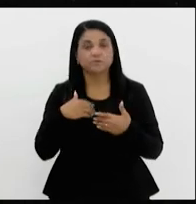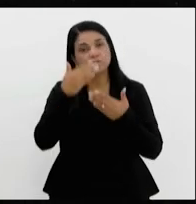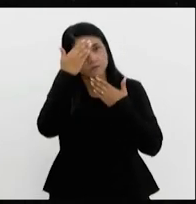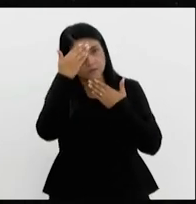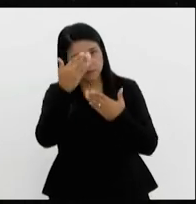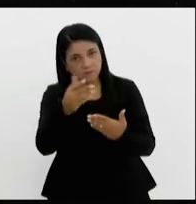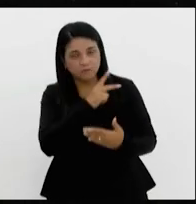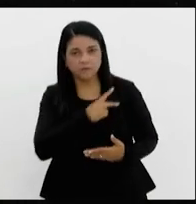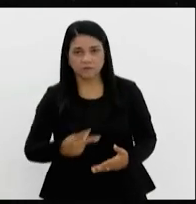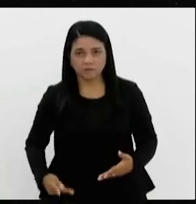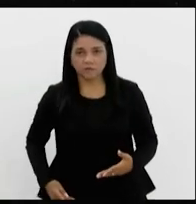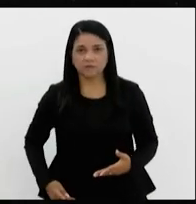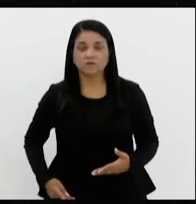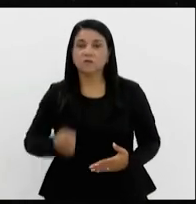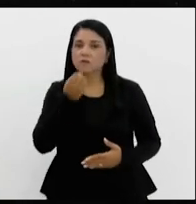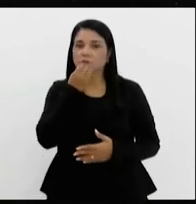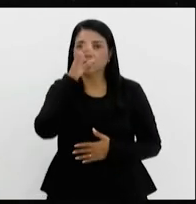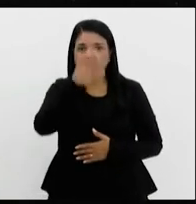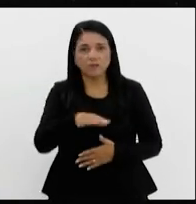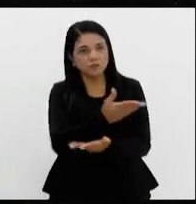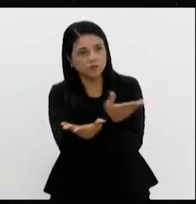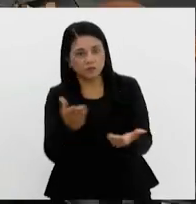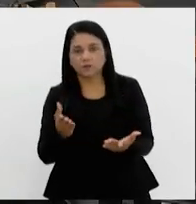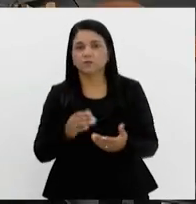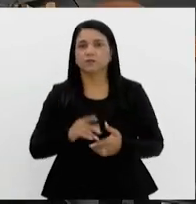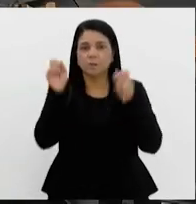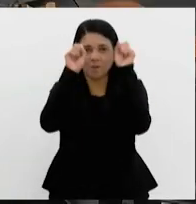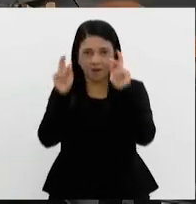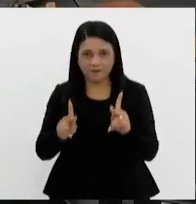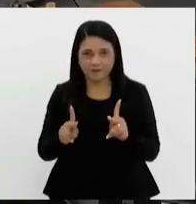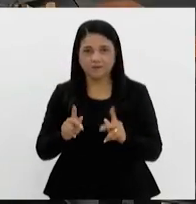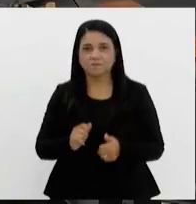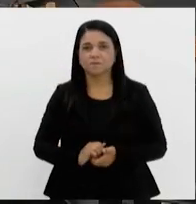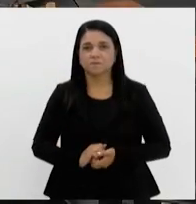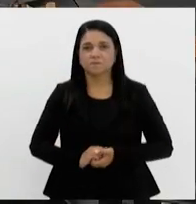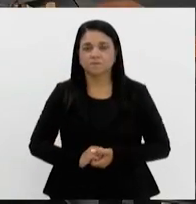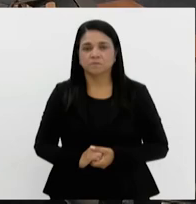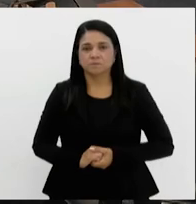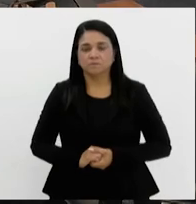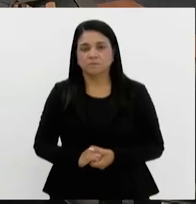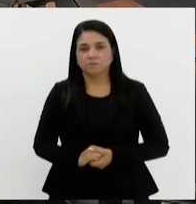presidente, e uma boa tarde a todos, fique na paz.